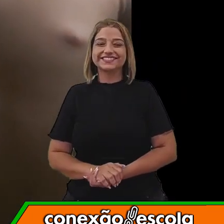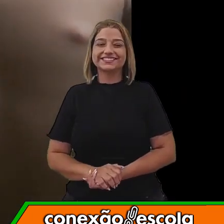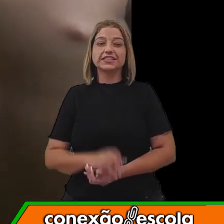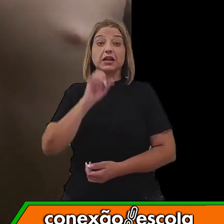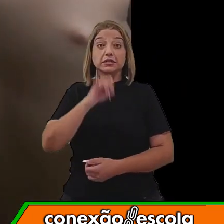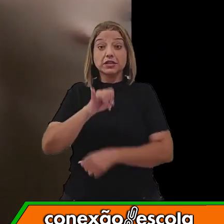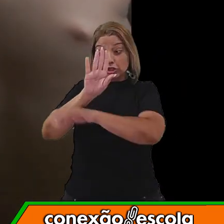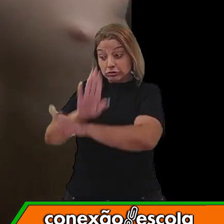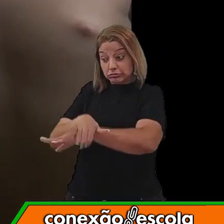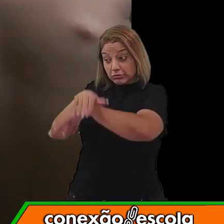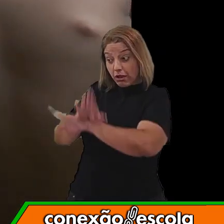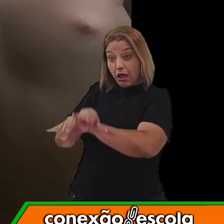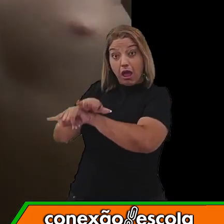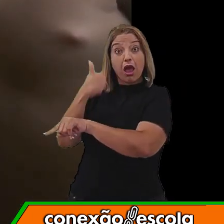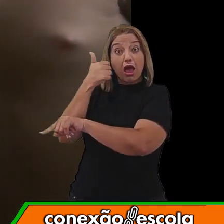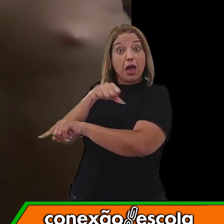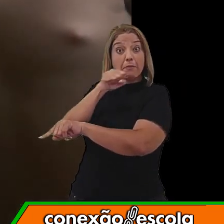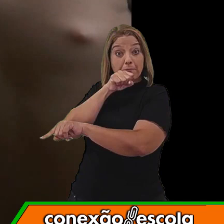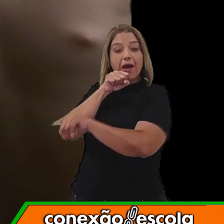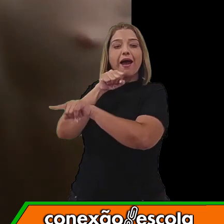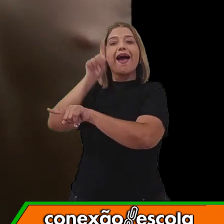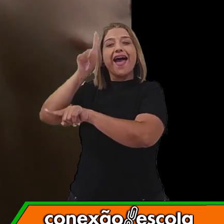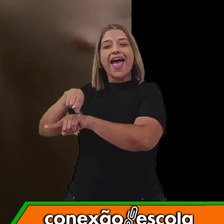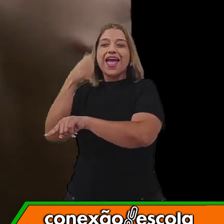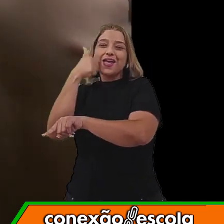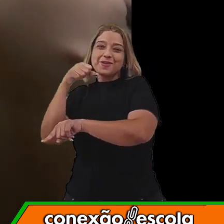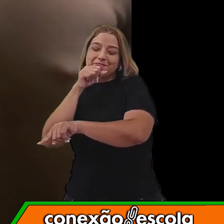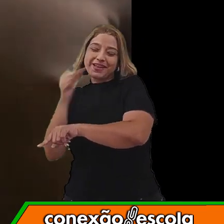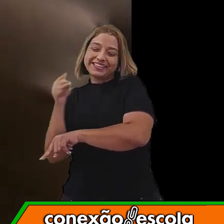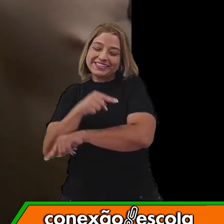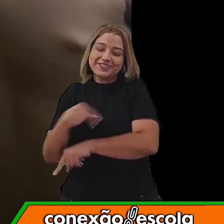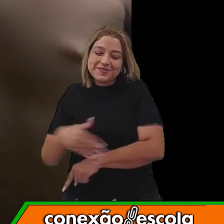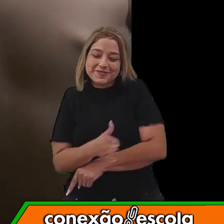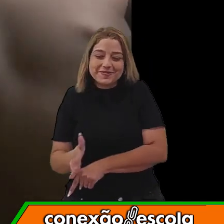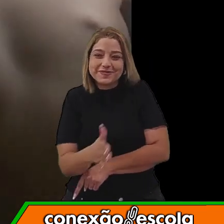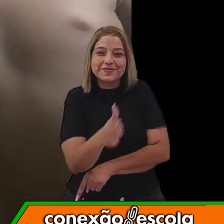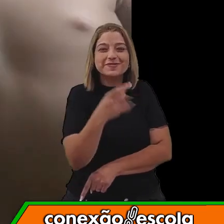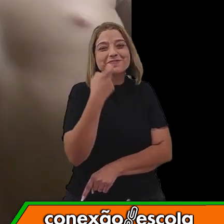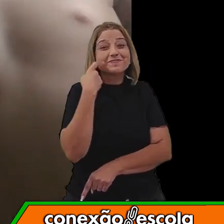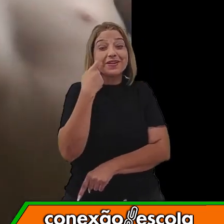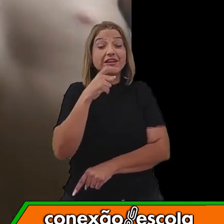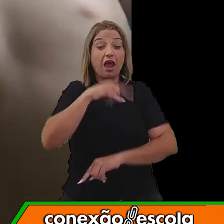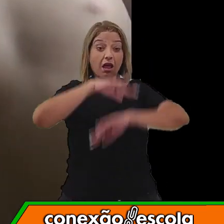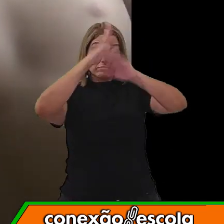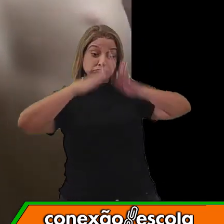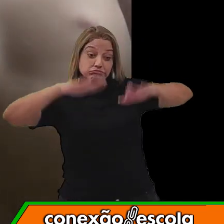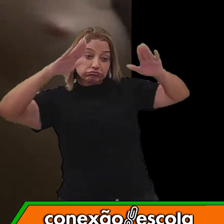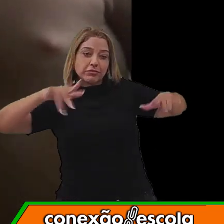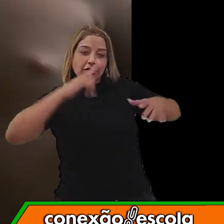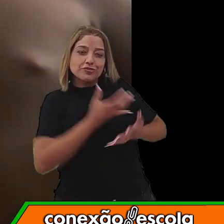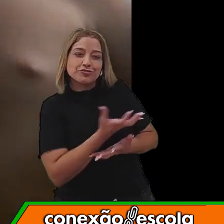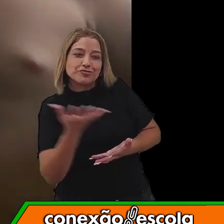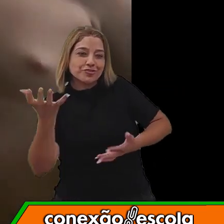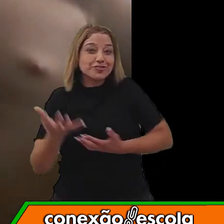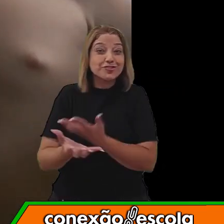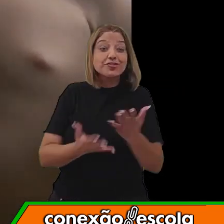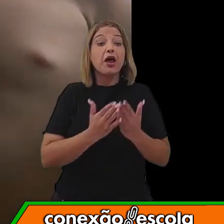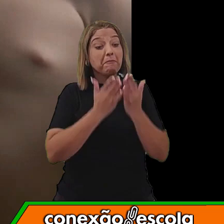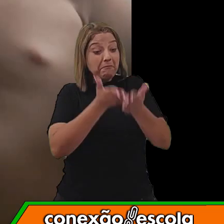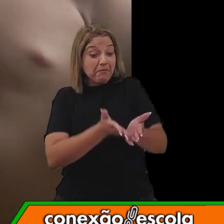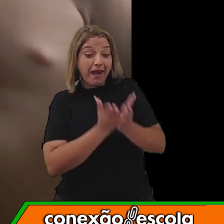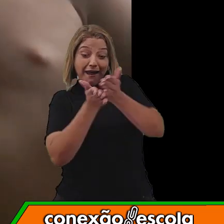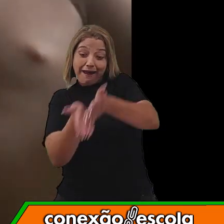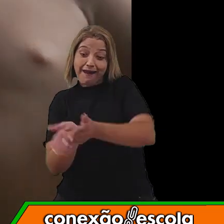a sereia fosse mãe, seria a mãe dos peixinhos. O mar seria o jardim, os barcos